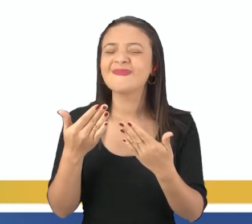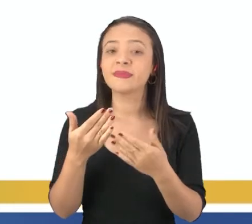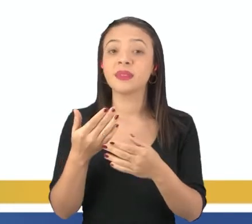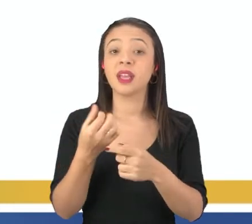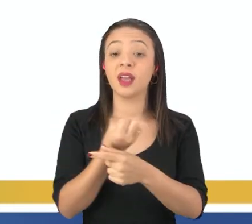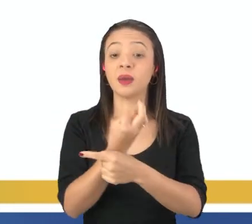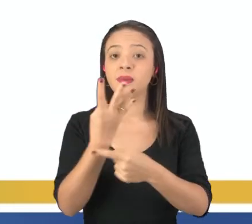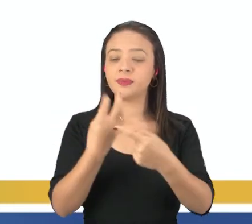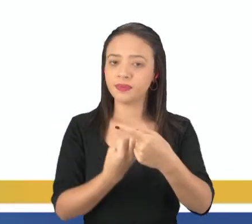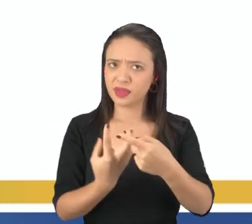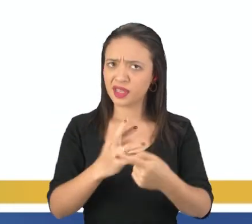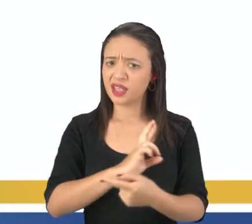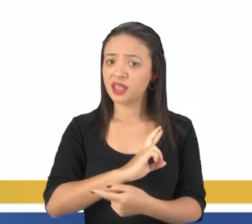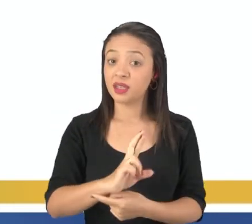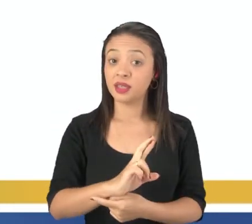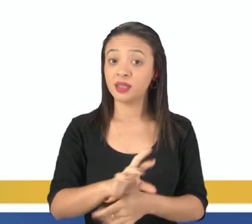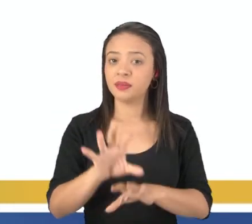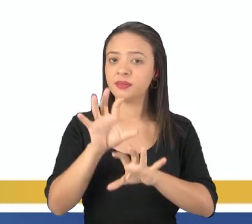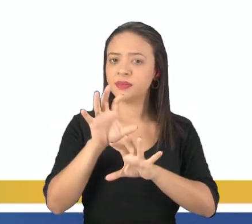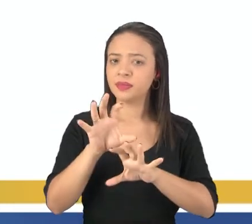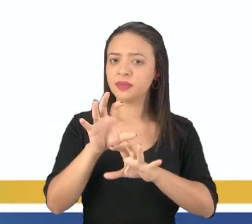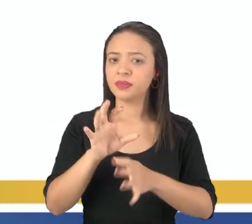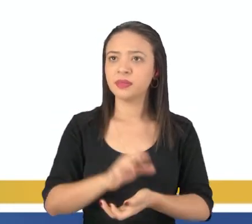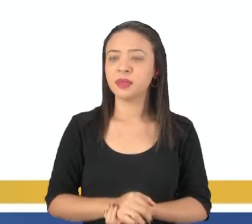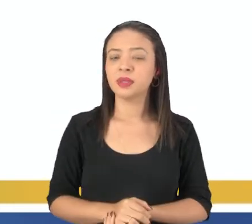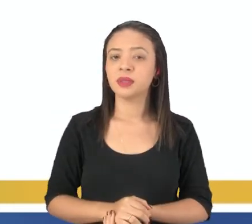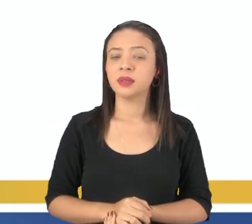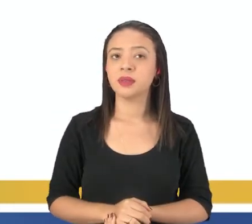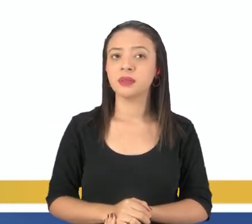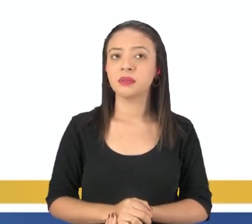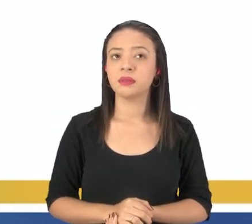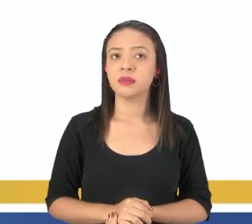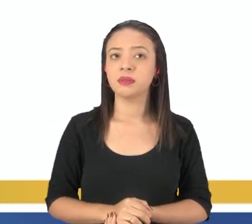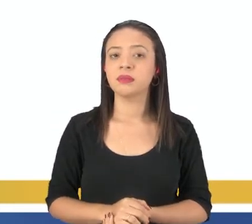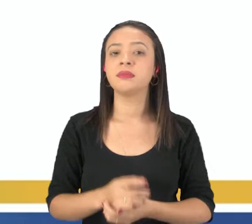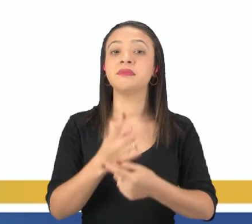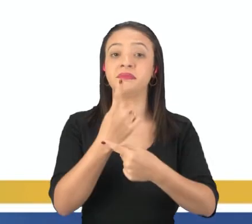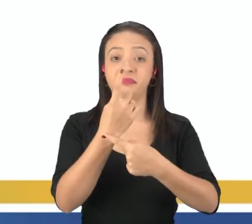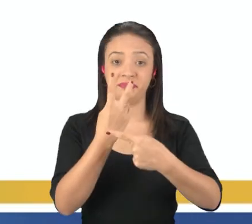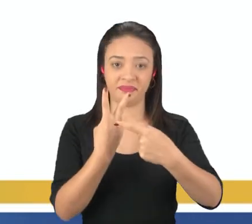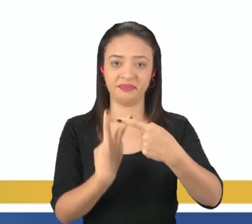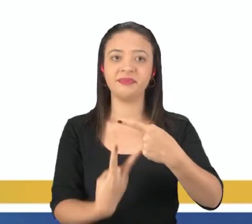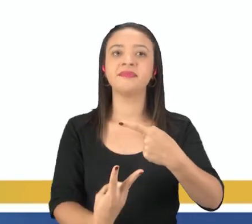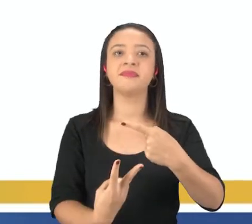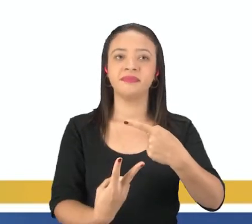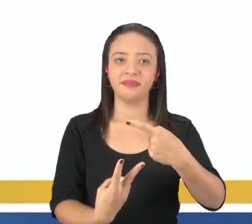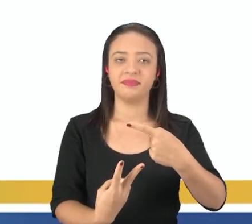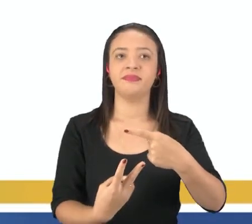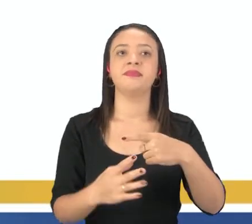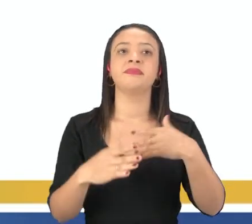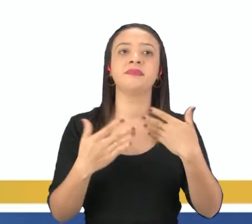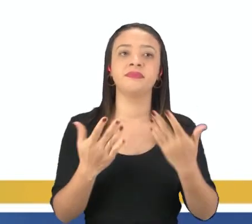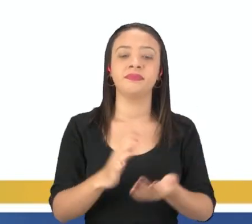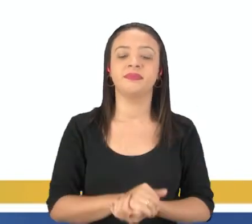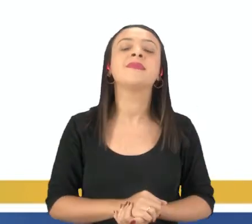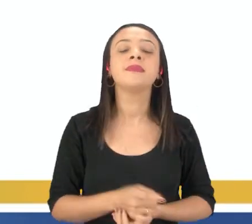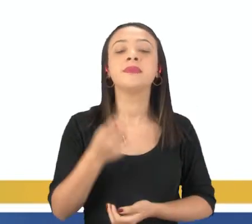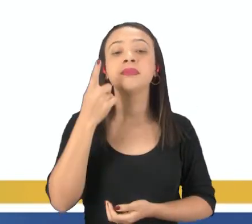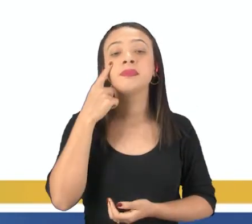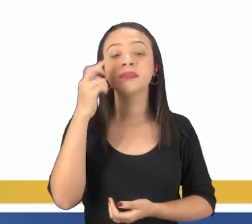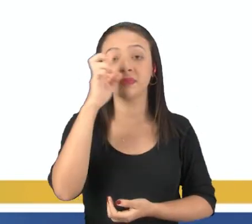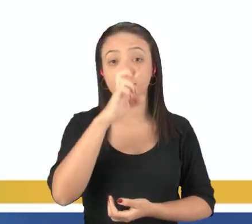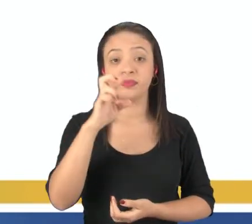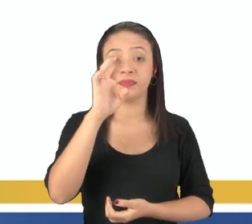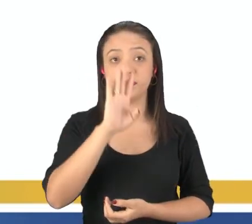representar e essa representação na reta numérica qual vai ser a fração um meio agora